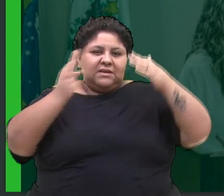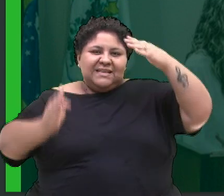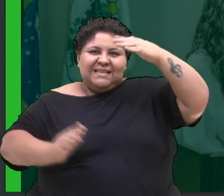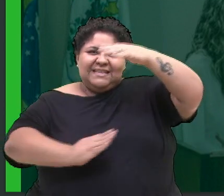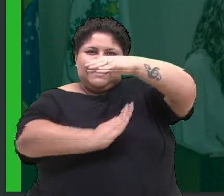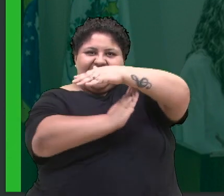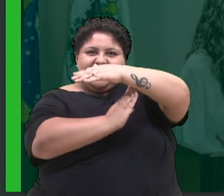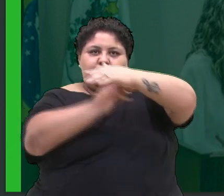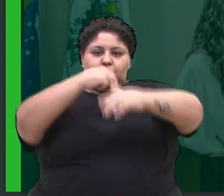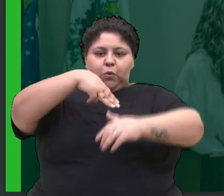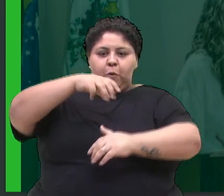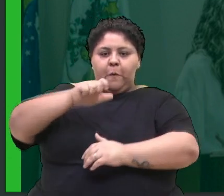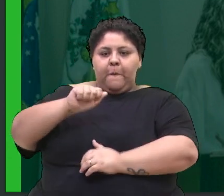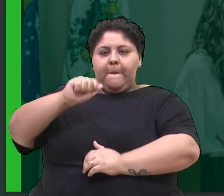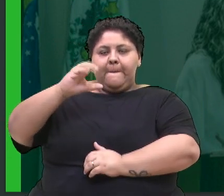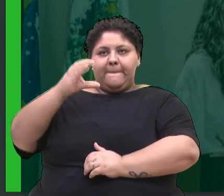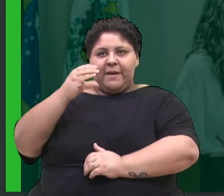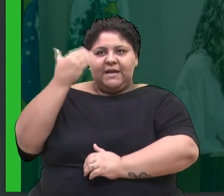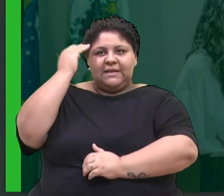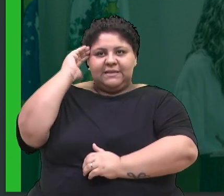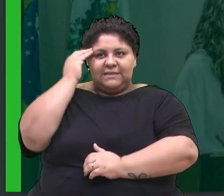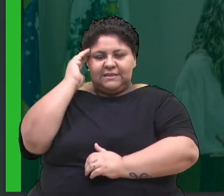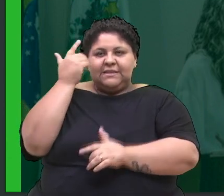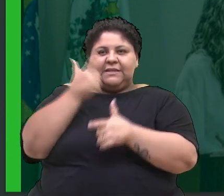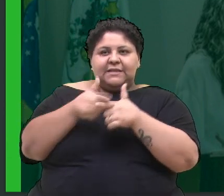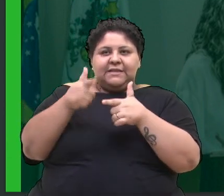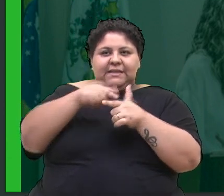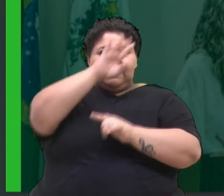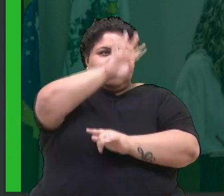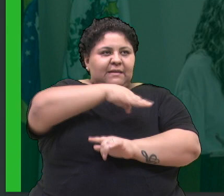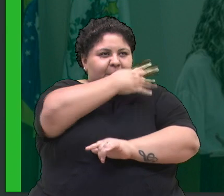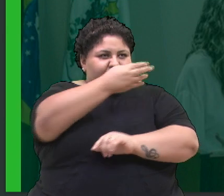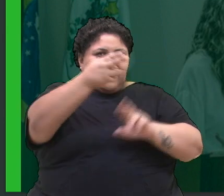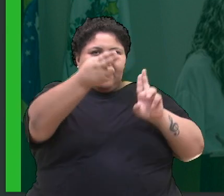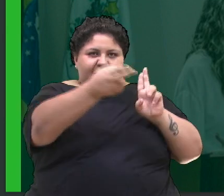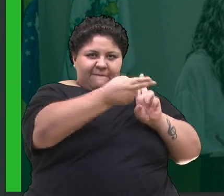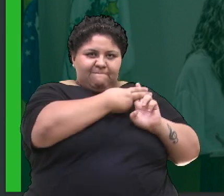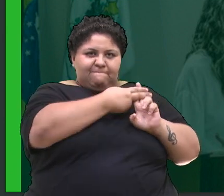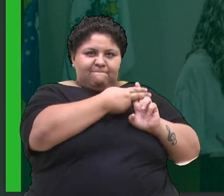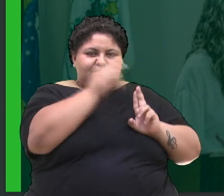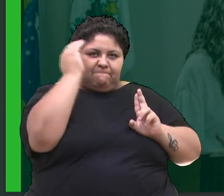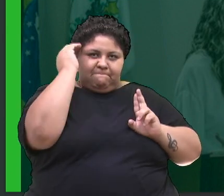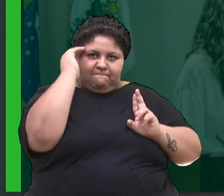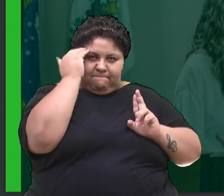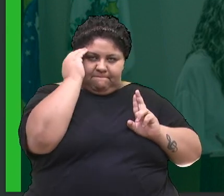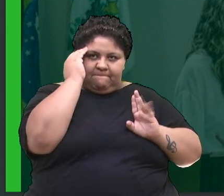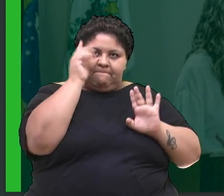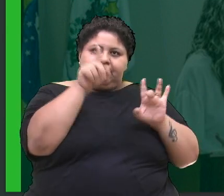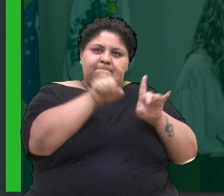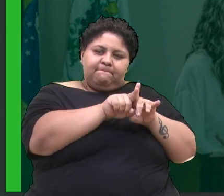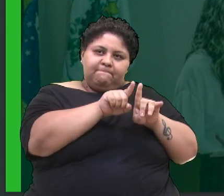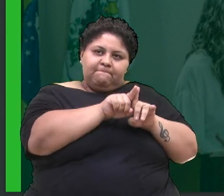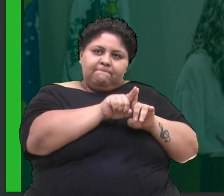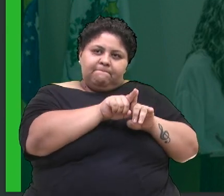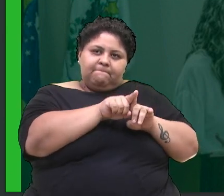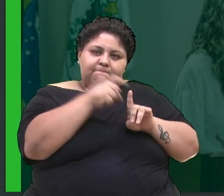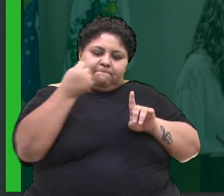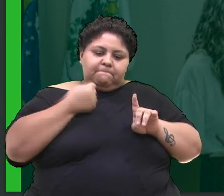sabemos da defasagem da tabela SUS, sabemos do